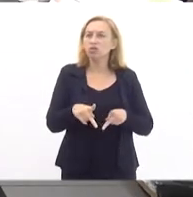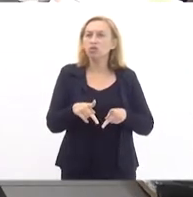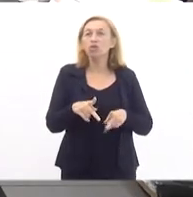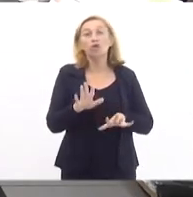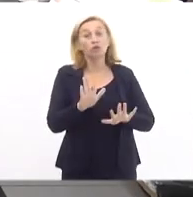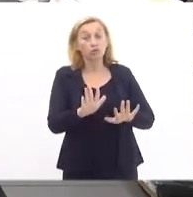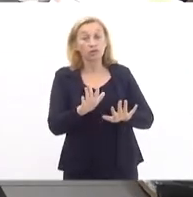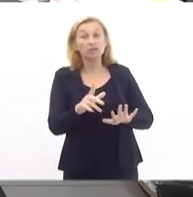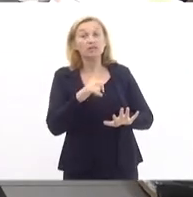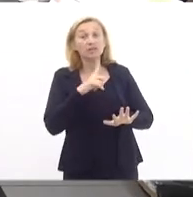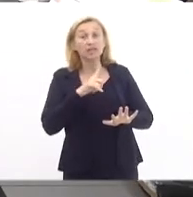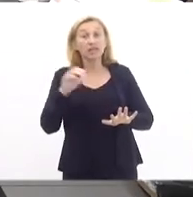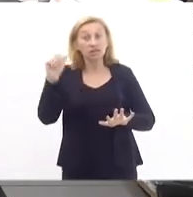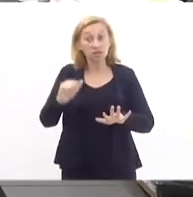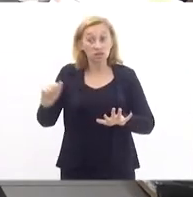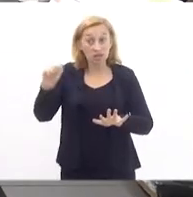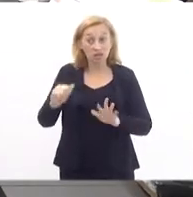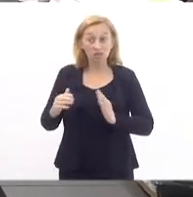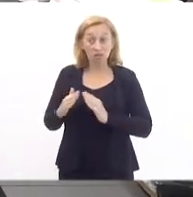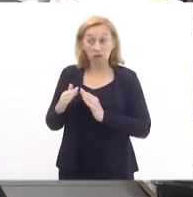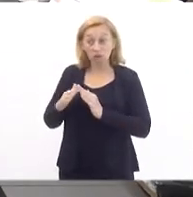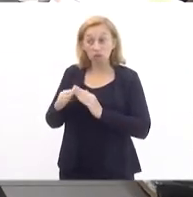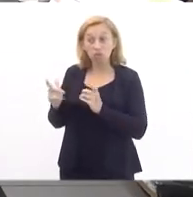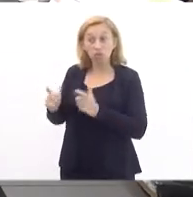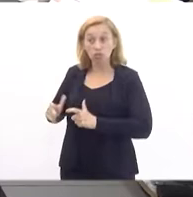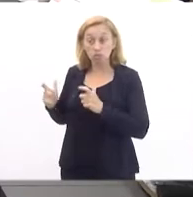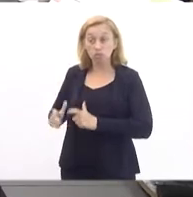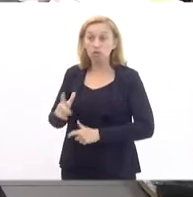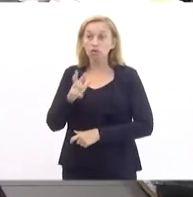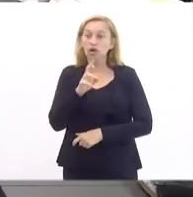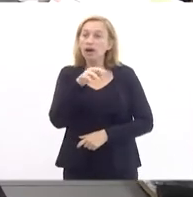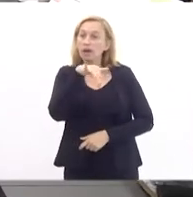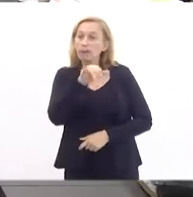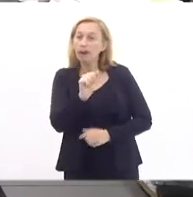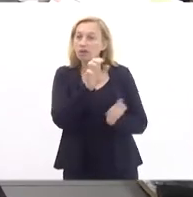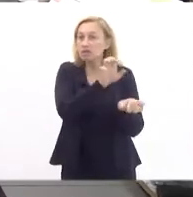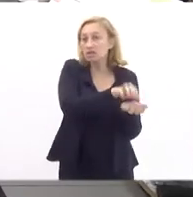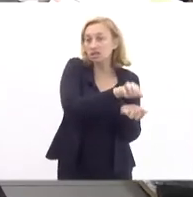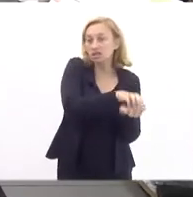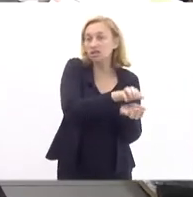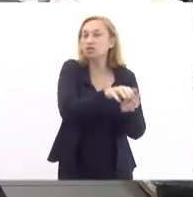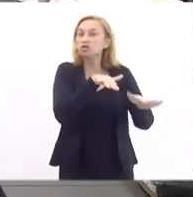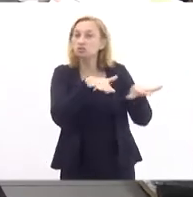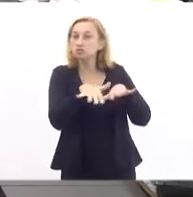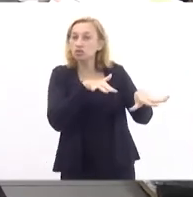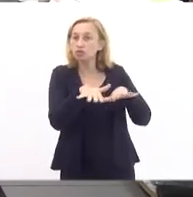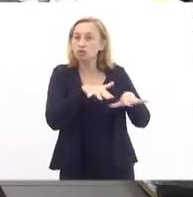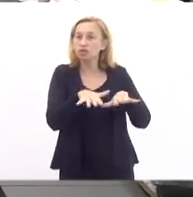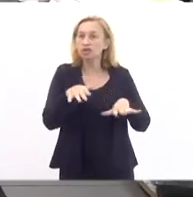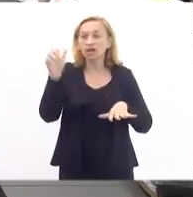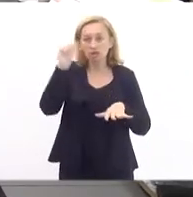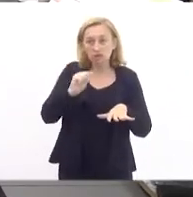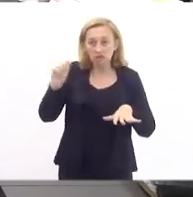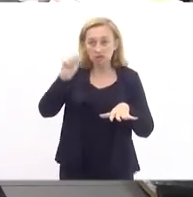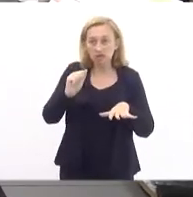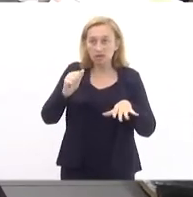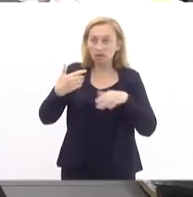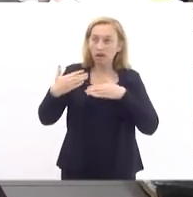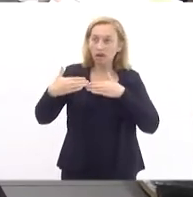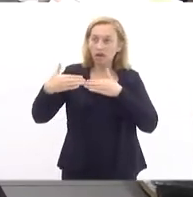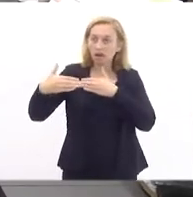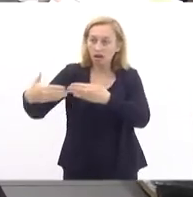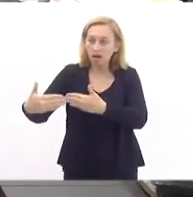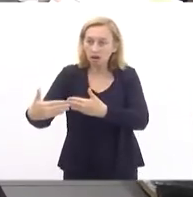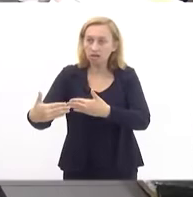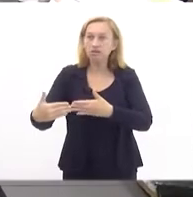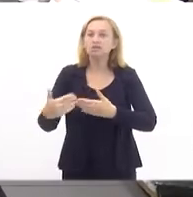são as associações de moradores da região do ramal de Santa Cruz, que se mobilizam, as associações de moradores ao longo, né,